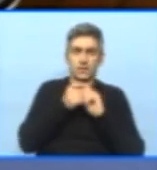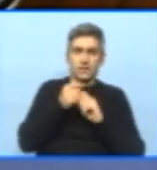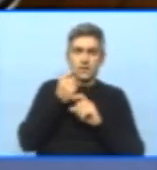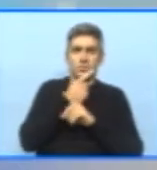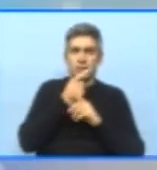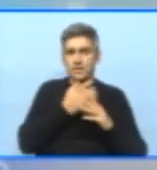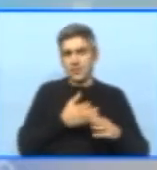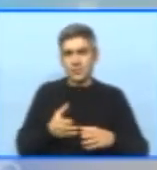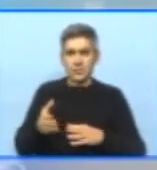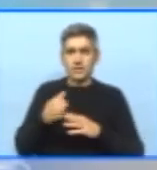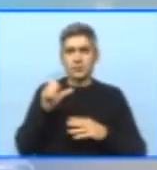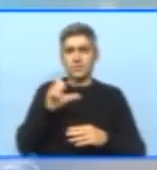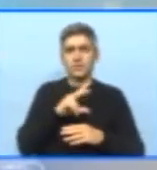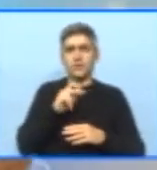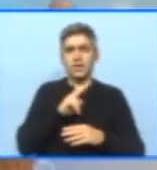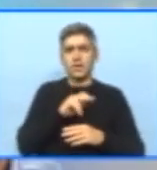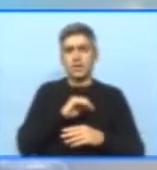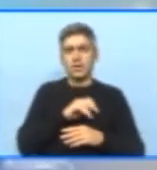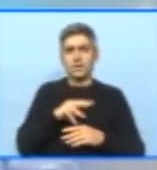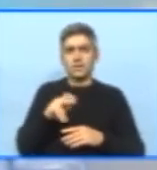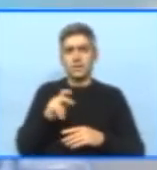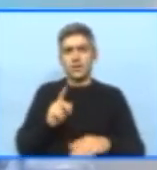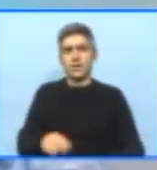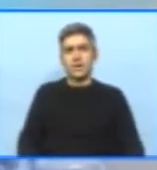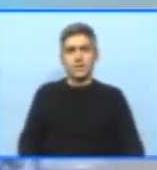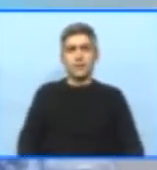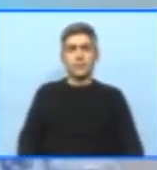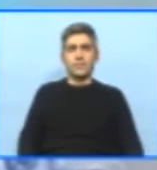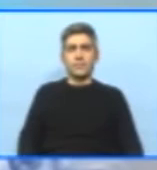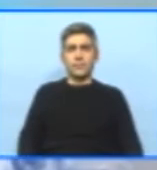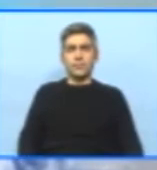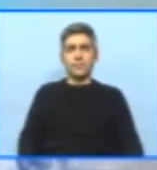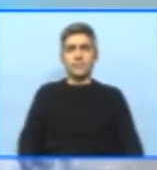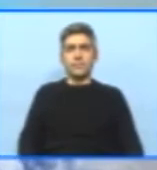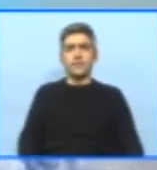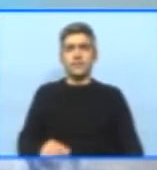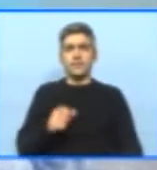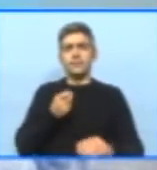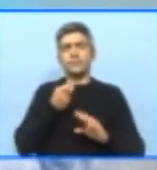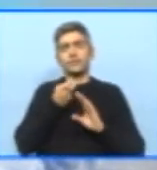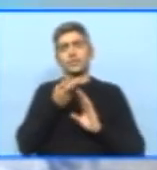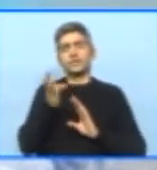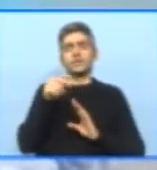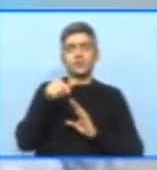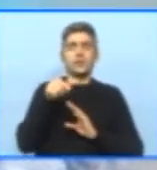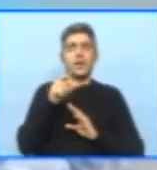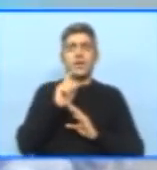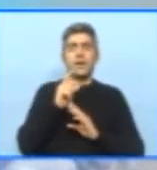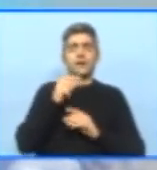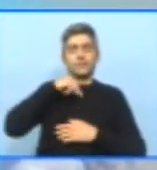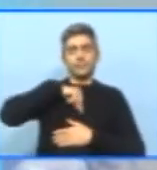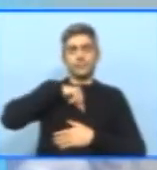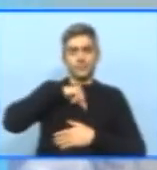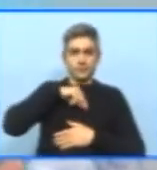São caminhos de Quaresma, é isto que é o caminho da Quaresma. Não, muitas vezes isto é algo interior,